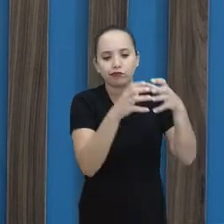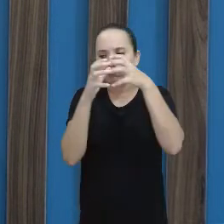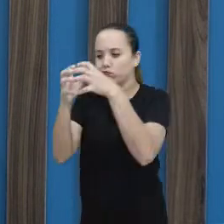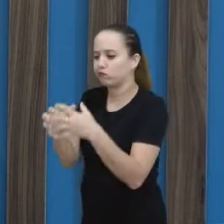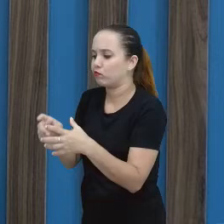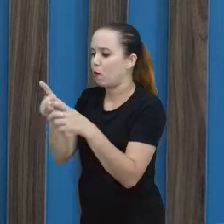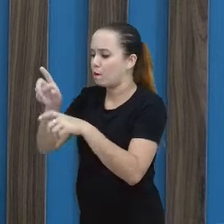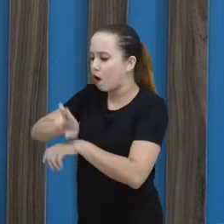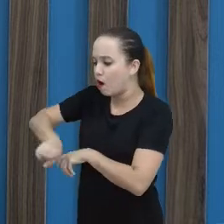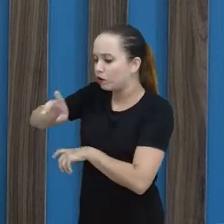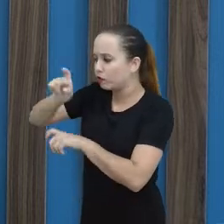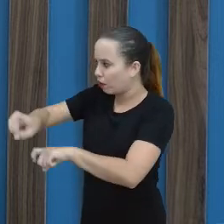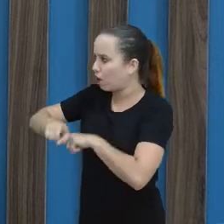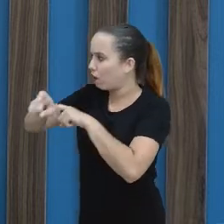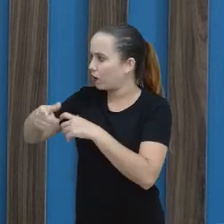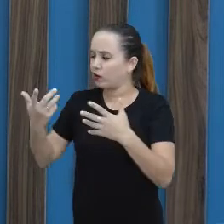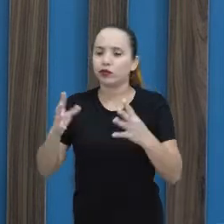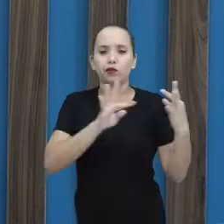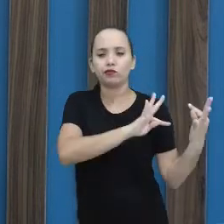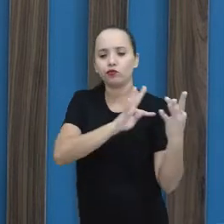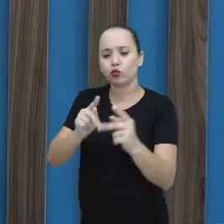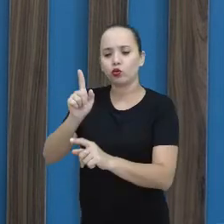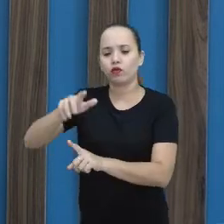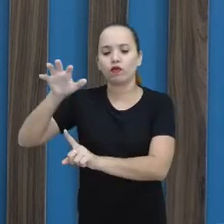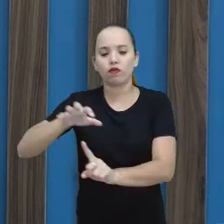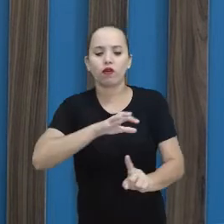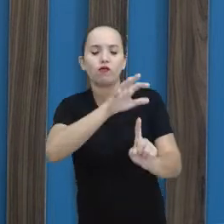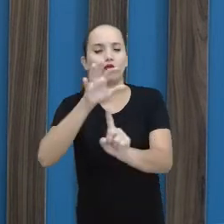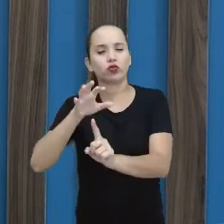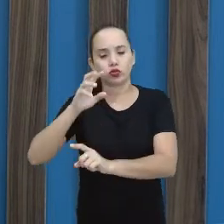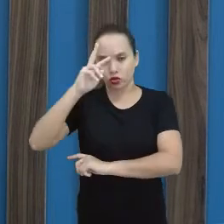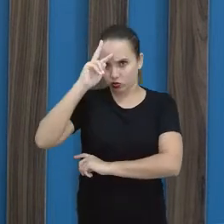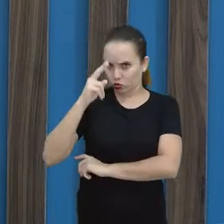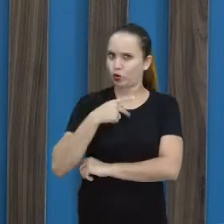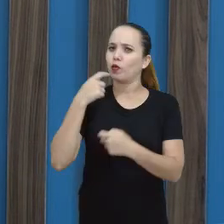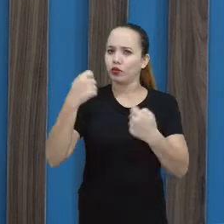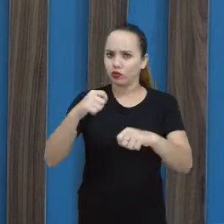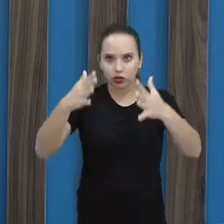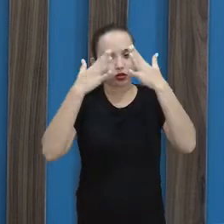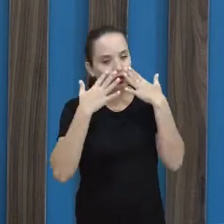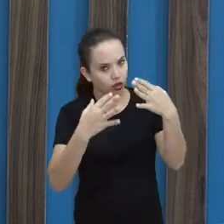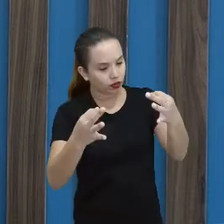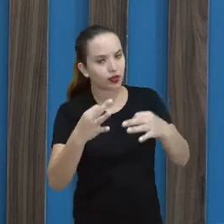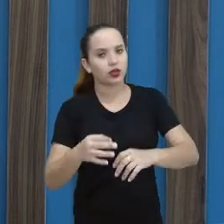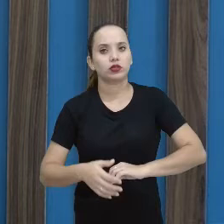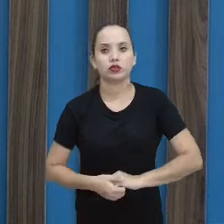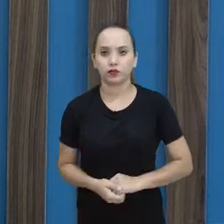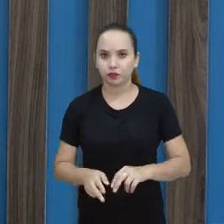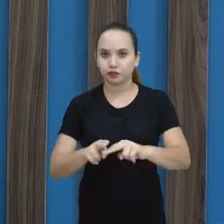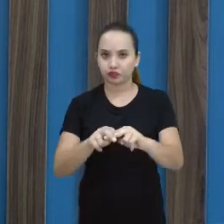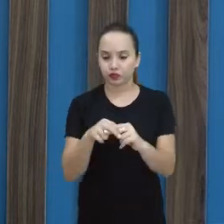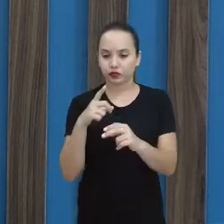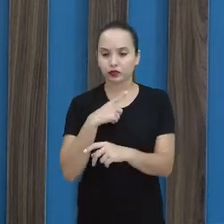vai afetando todo o meio ambiente, que o homem tem que estar atento a isso. Né? Para isso, nós temos as ODS